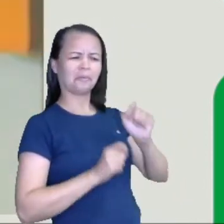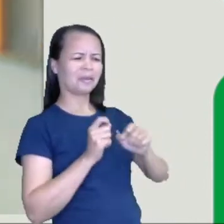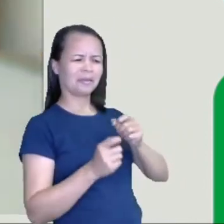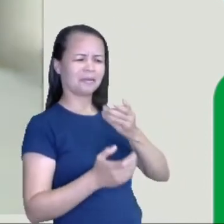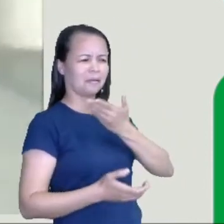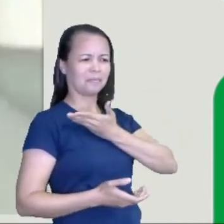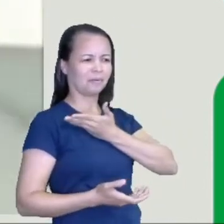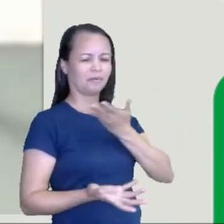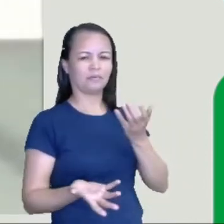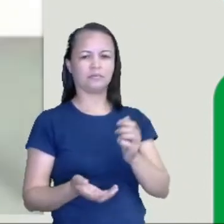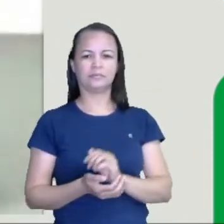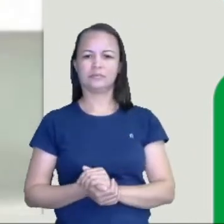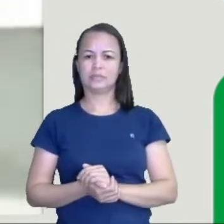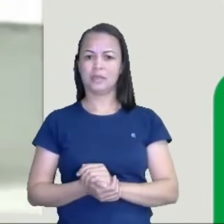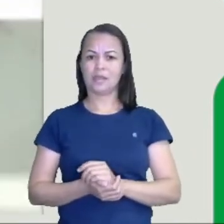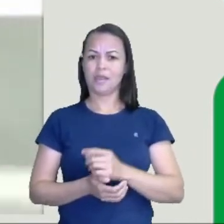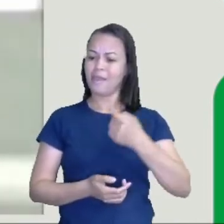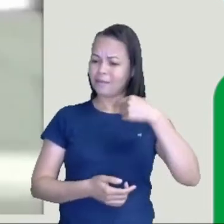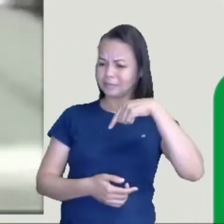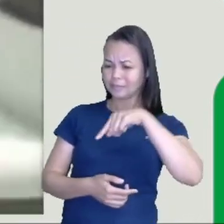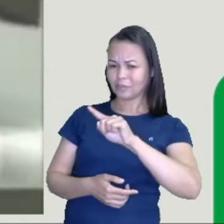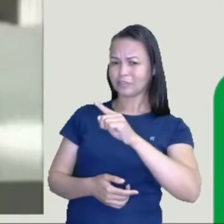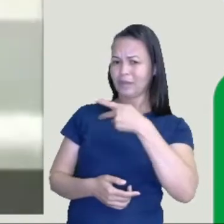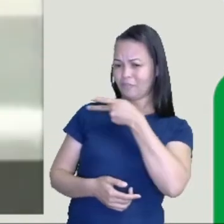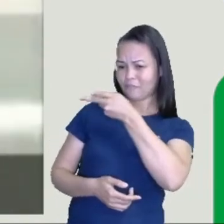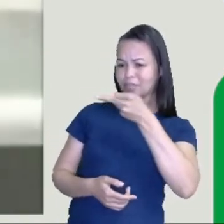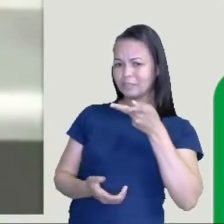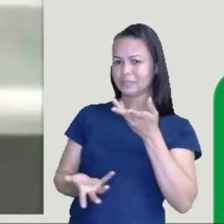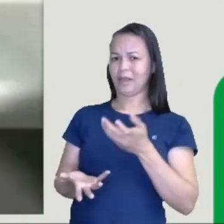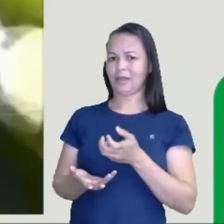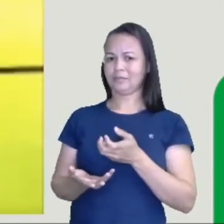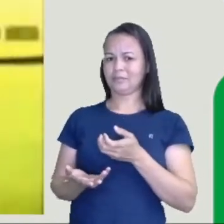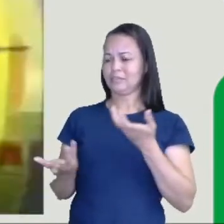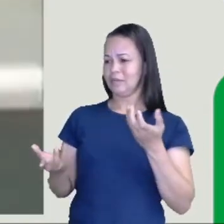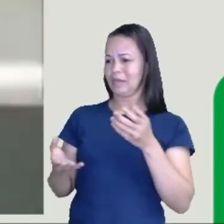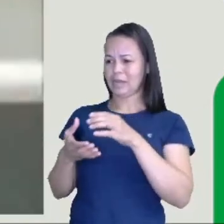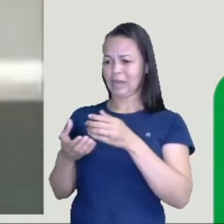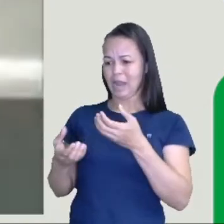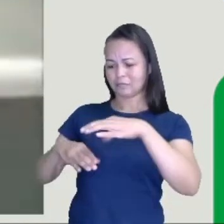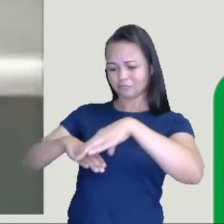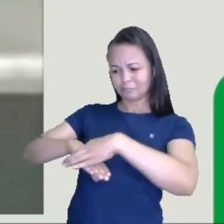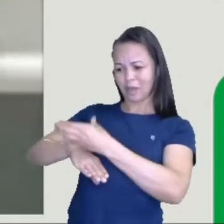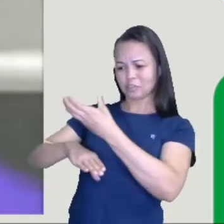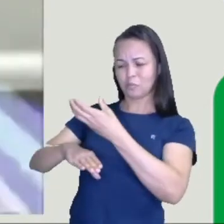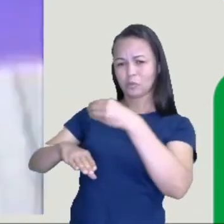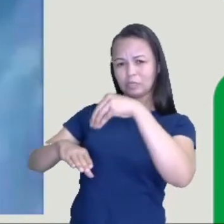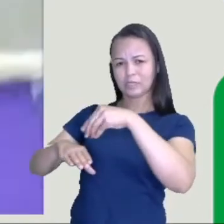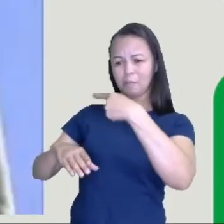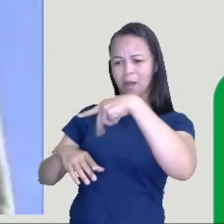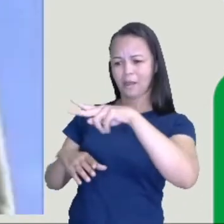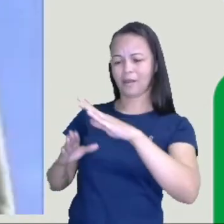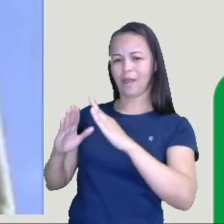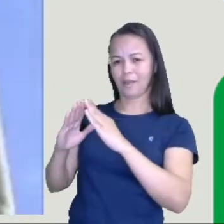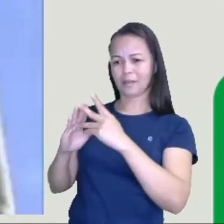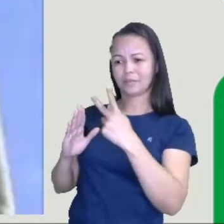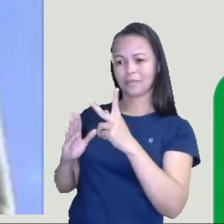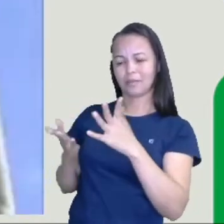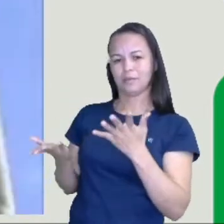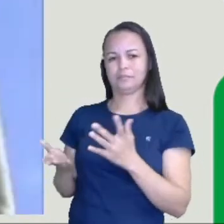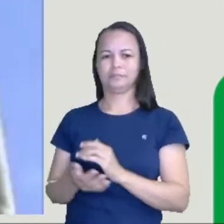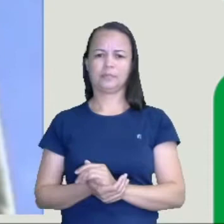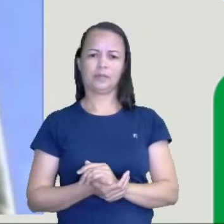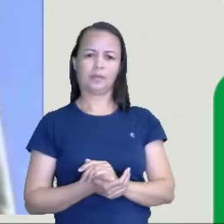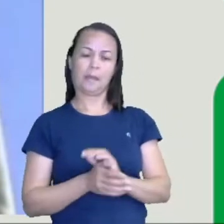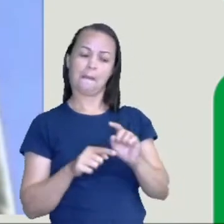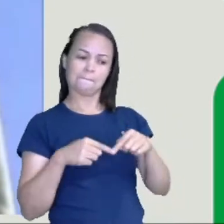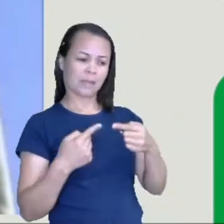amigo? Esse que nós tá indo visitar, tive até que calçar as botinas pra ir na casa dele. Mas nós não